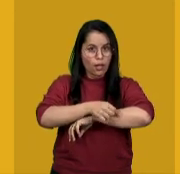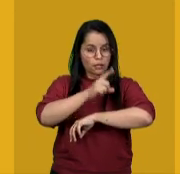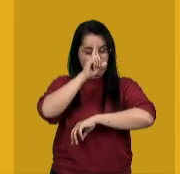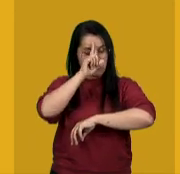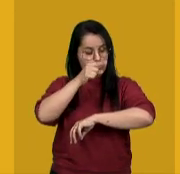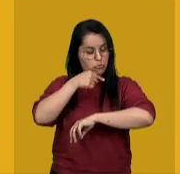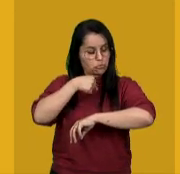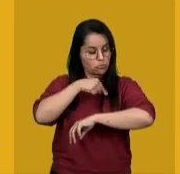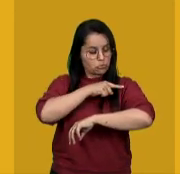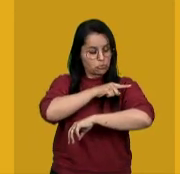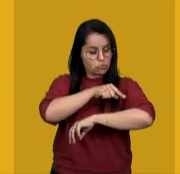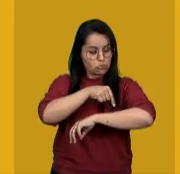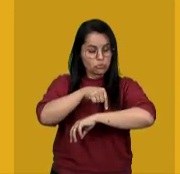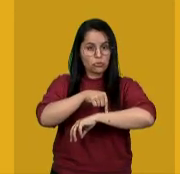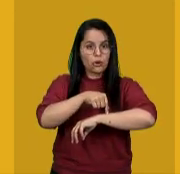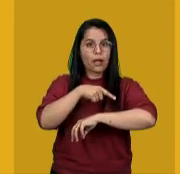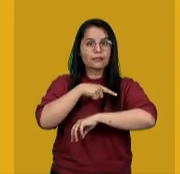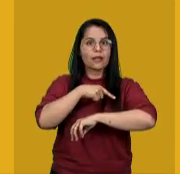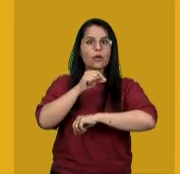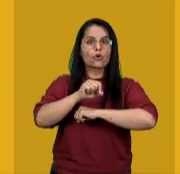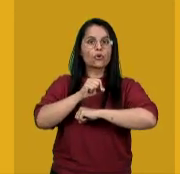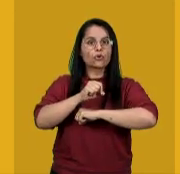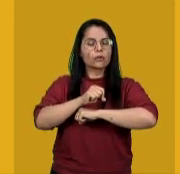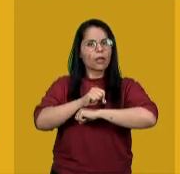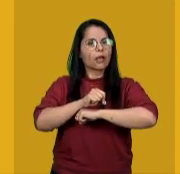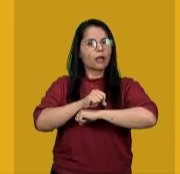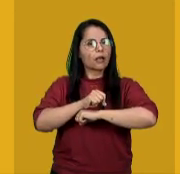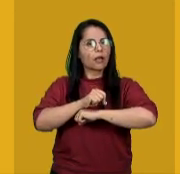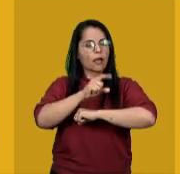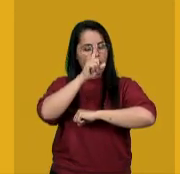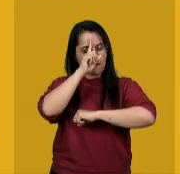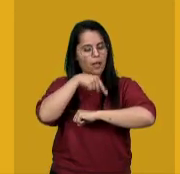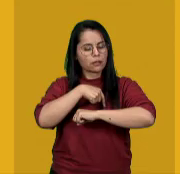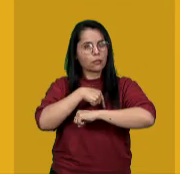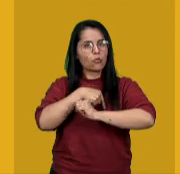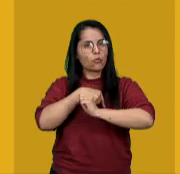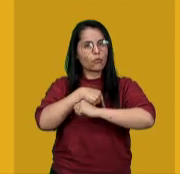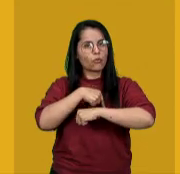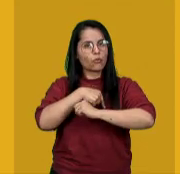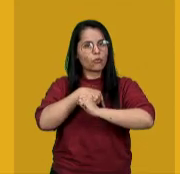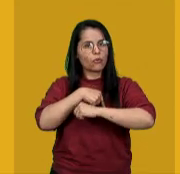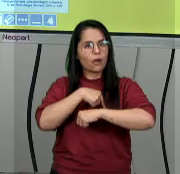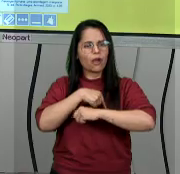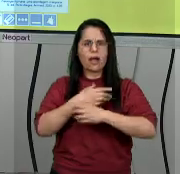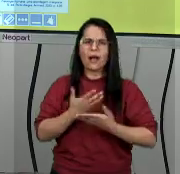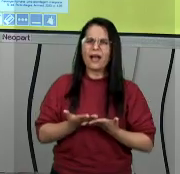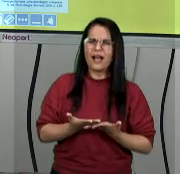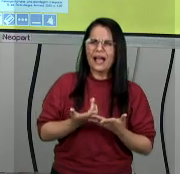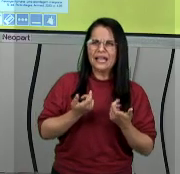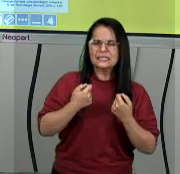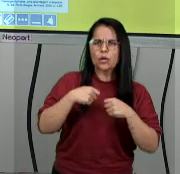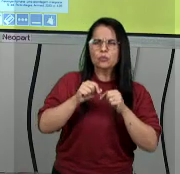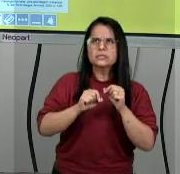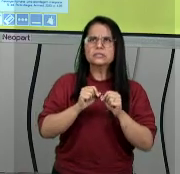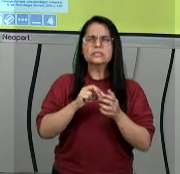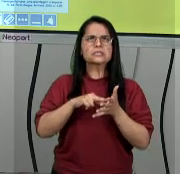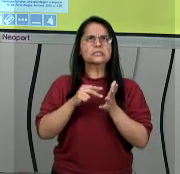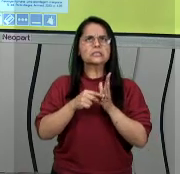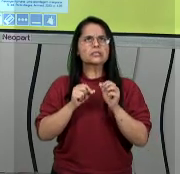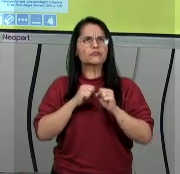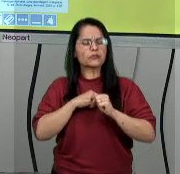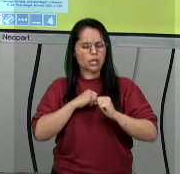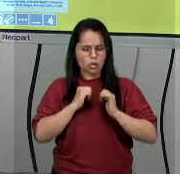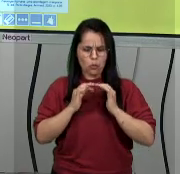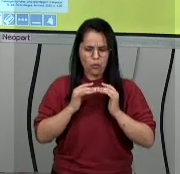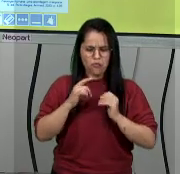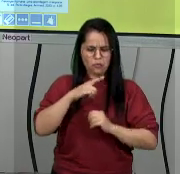musculares, elas vão ter o quê? O estímulo do movimento. Ah, professora, então quer dizer que o movimento